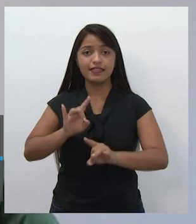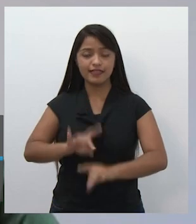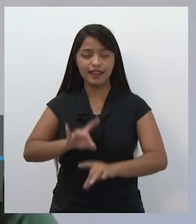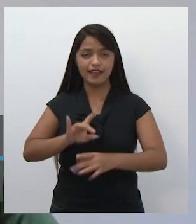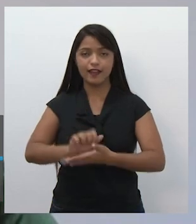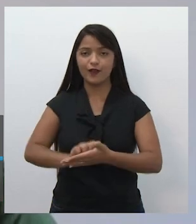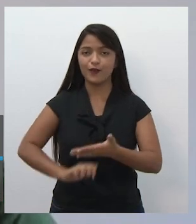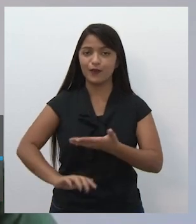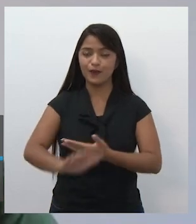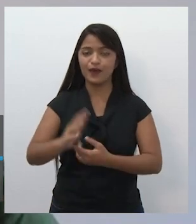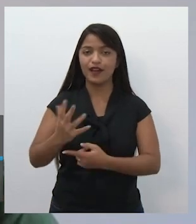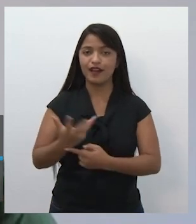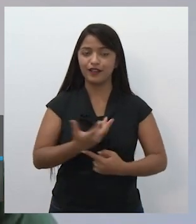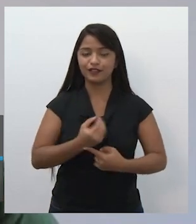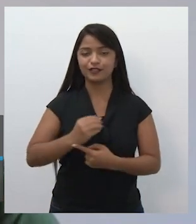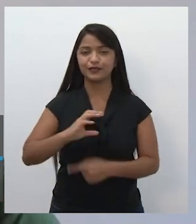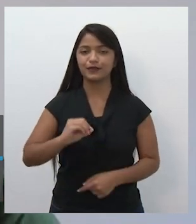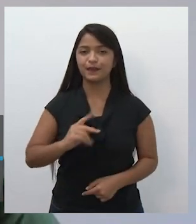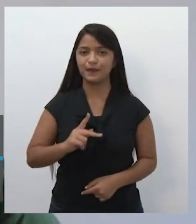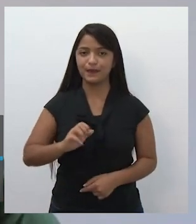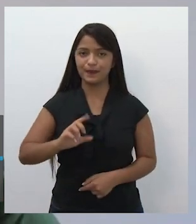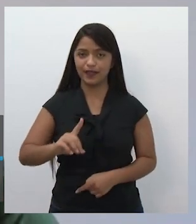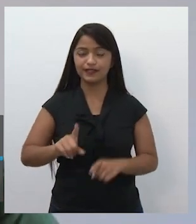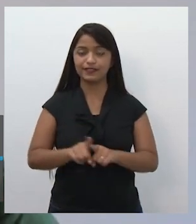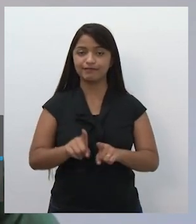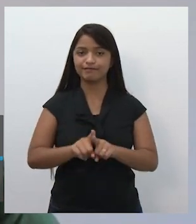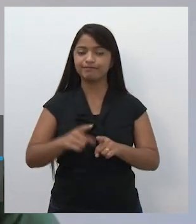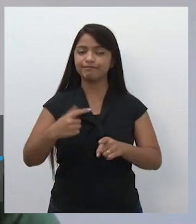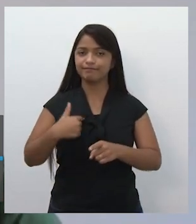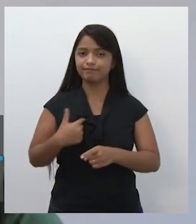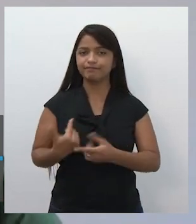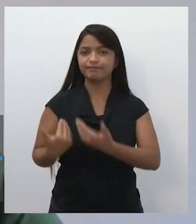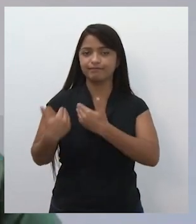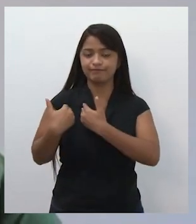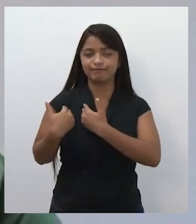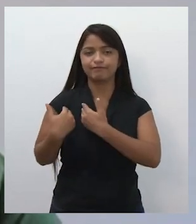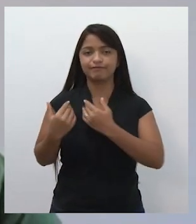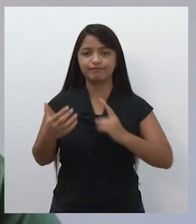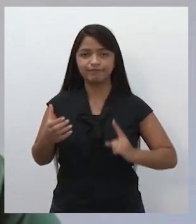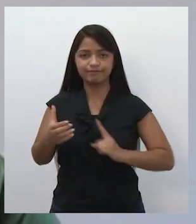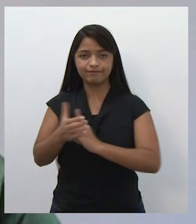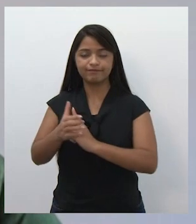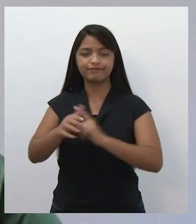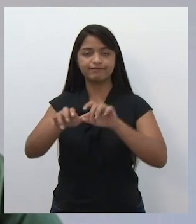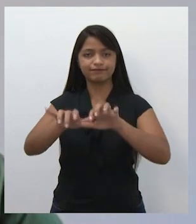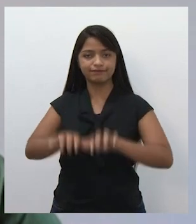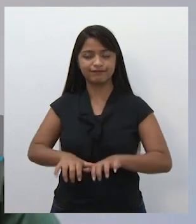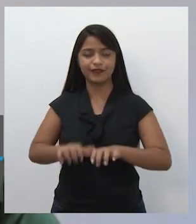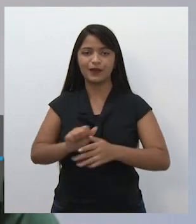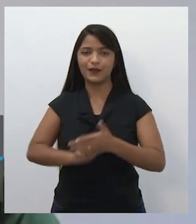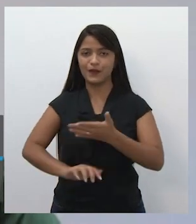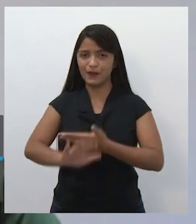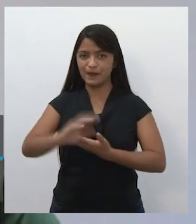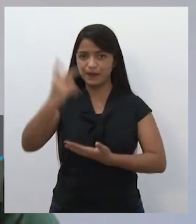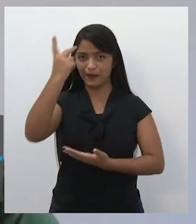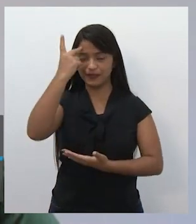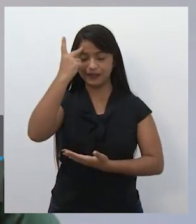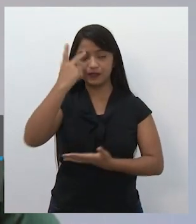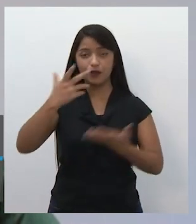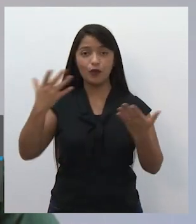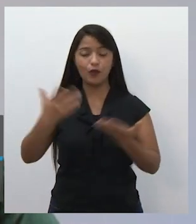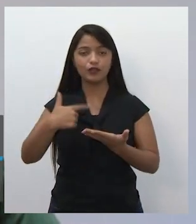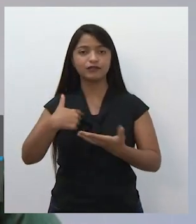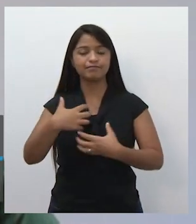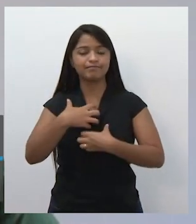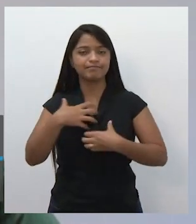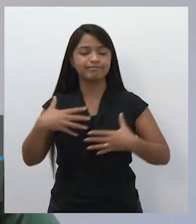da COPED e uma das redatoras do Currículo Paulista. É um grande prazer estar aqui falando para a rede um